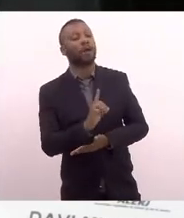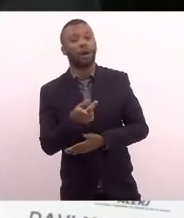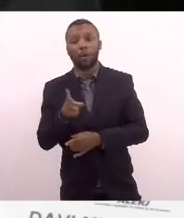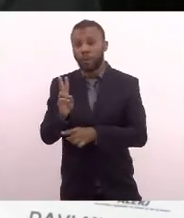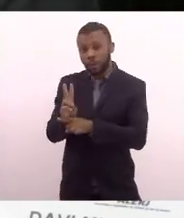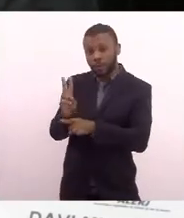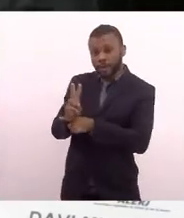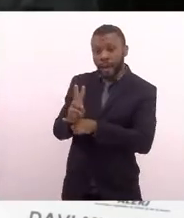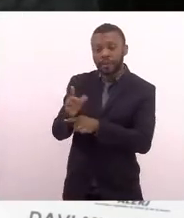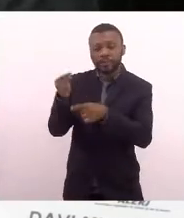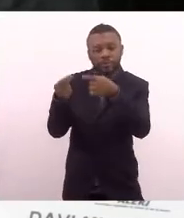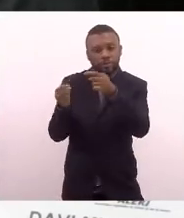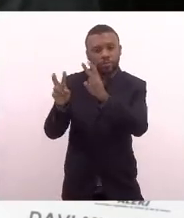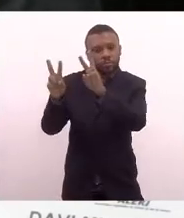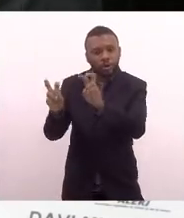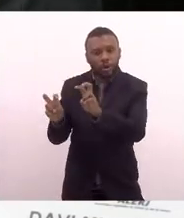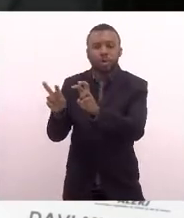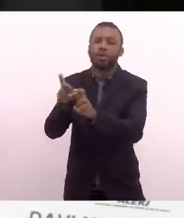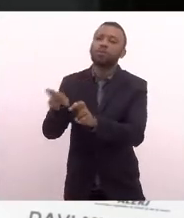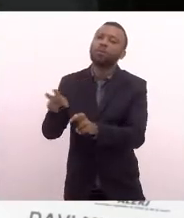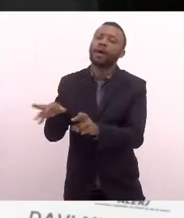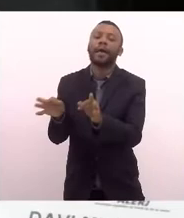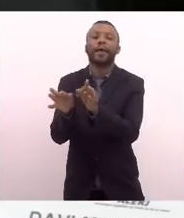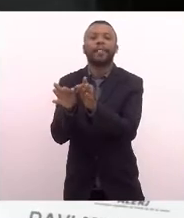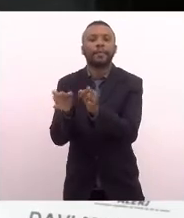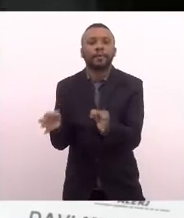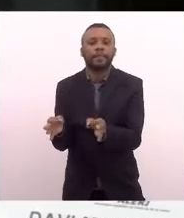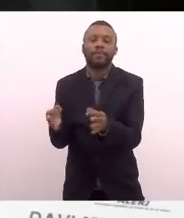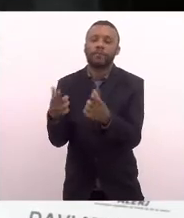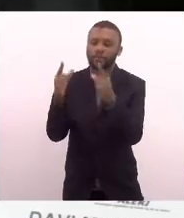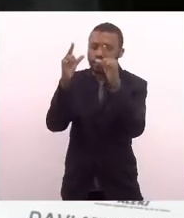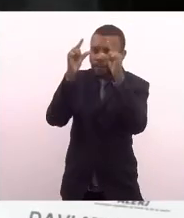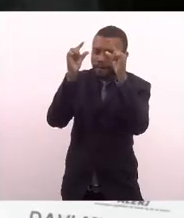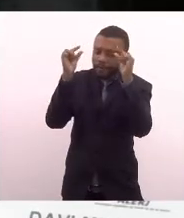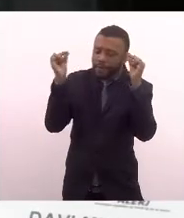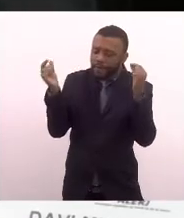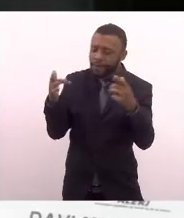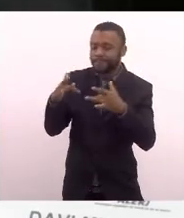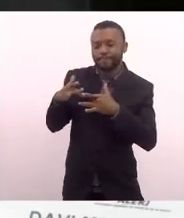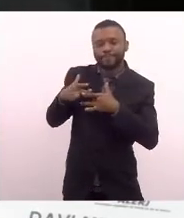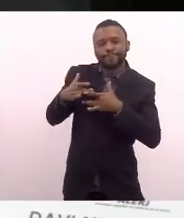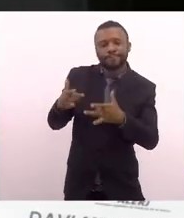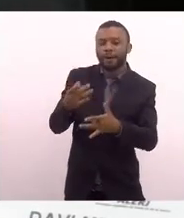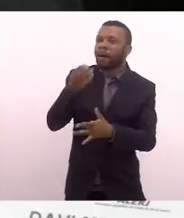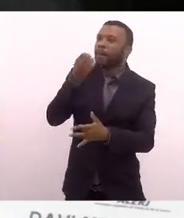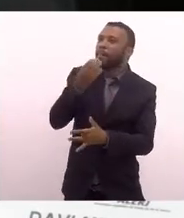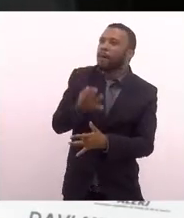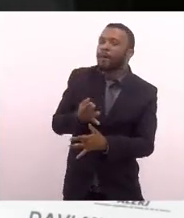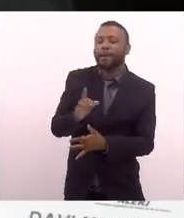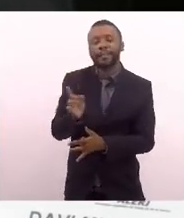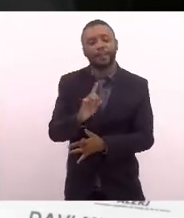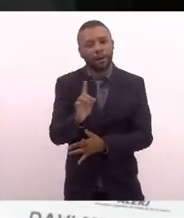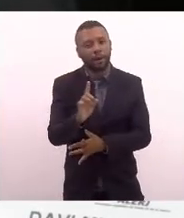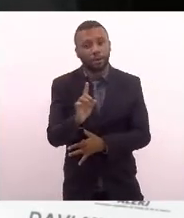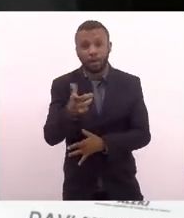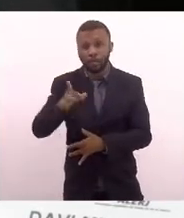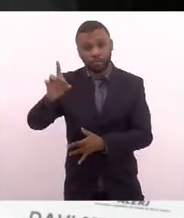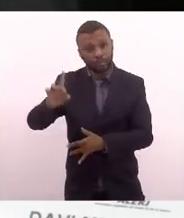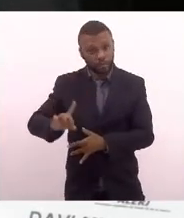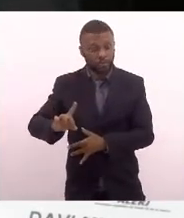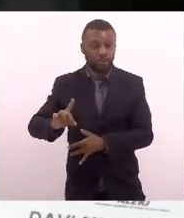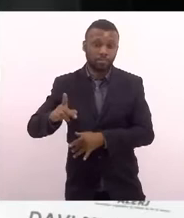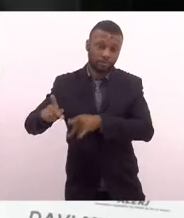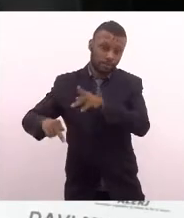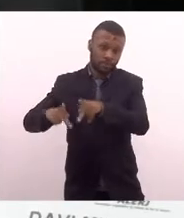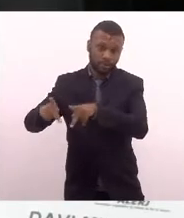cuidado ela não está simplesmente de uma enfermeira boazinha. Ela é um direito do povo, tem técnica